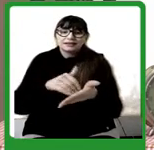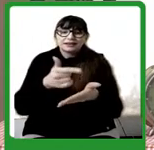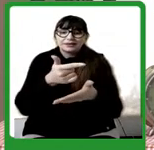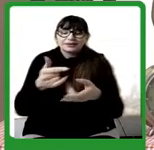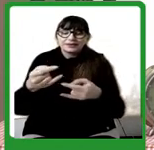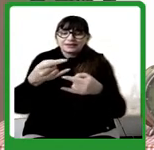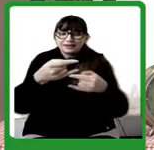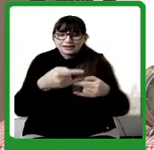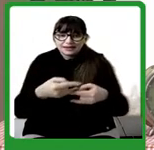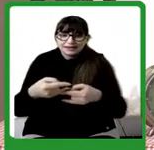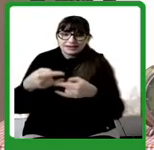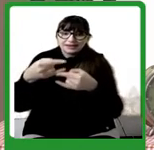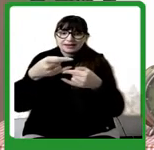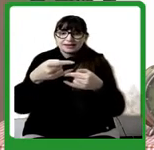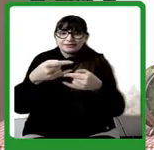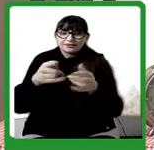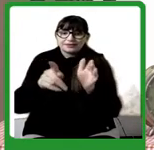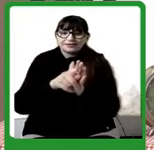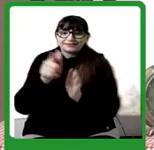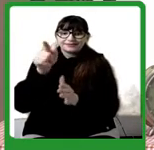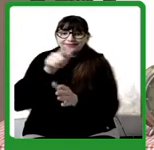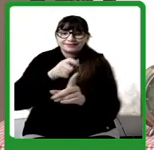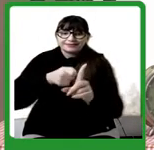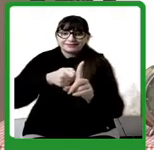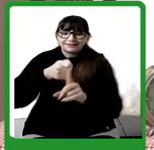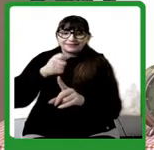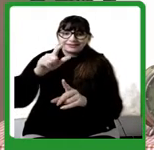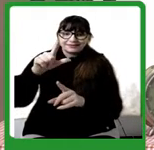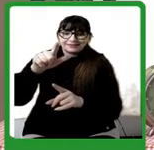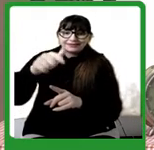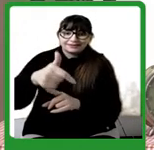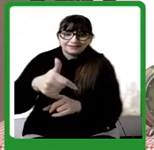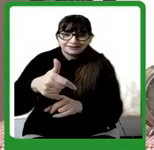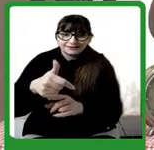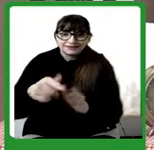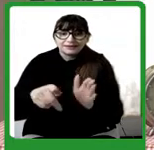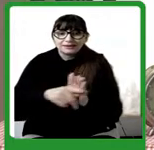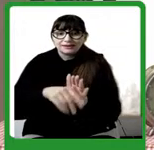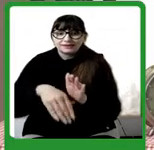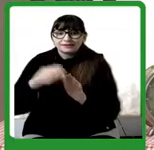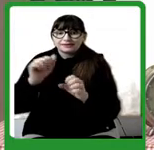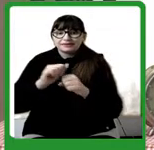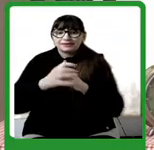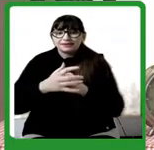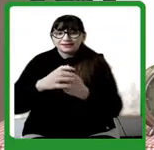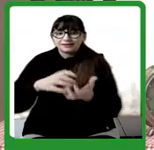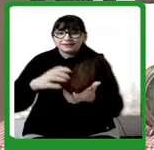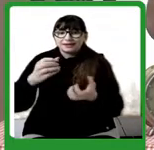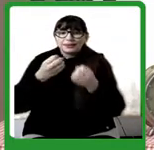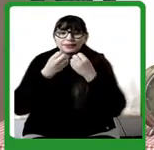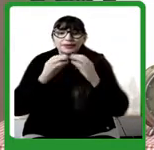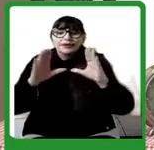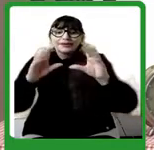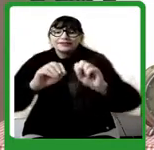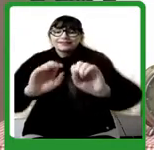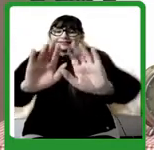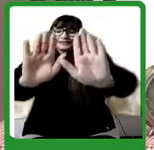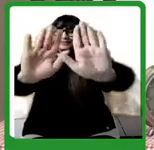Nos encontramos novamente no mês que vem aqui para mais um módulo do programa Sicred Longevidade. Boa noite. Tchau.